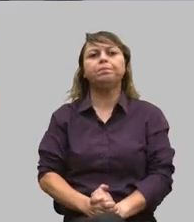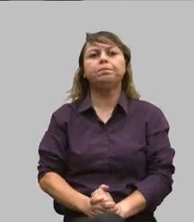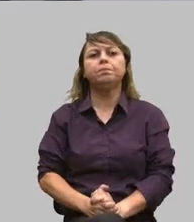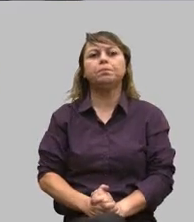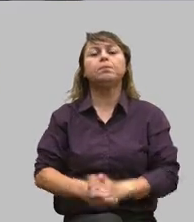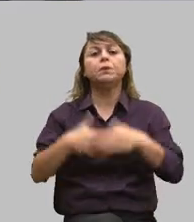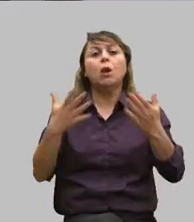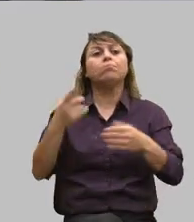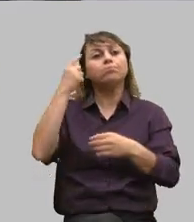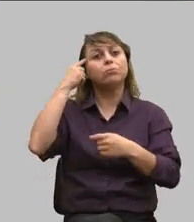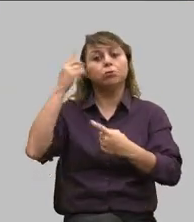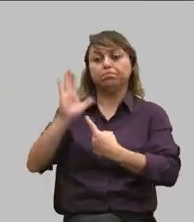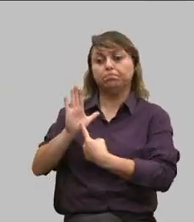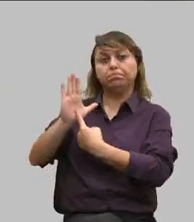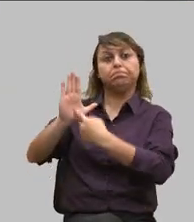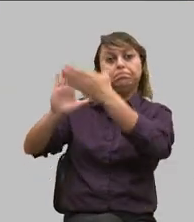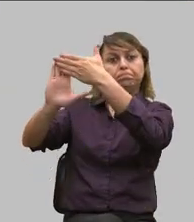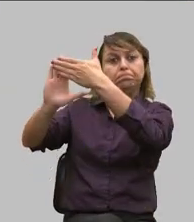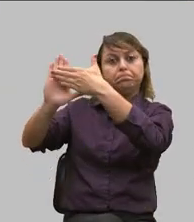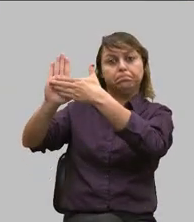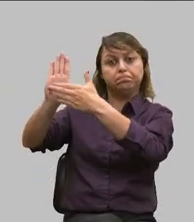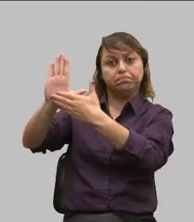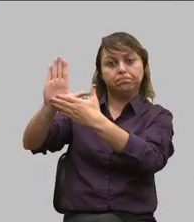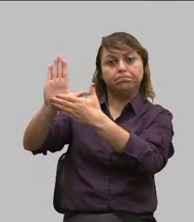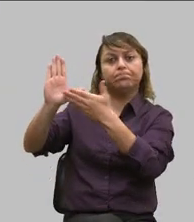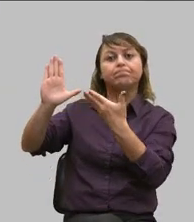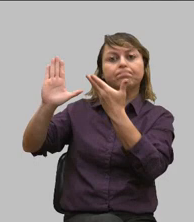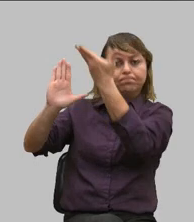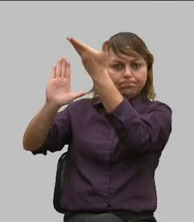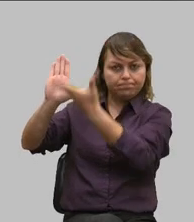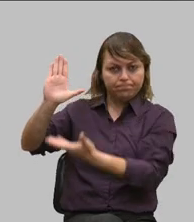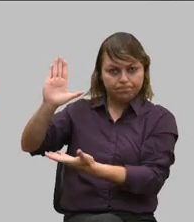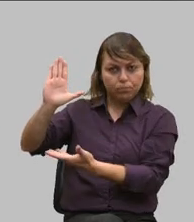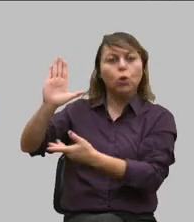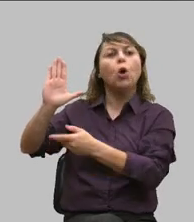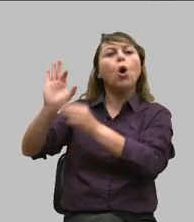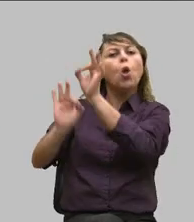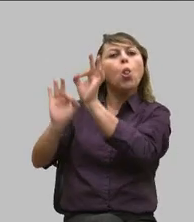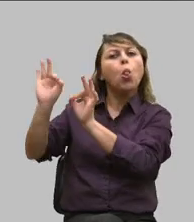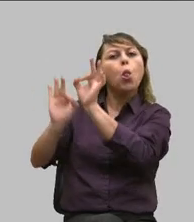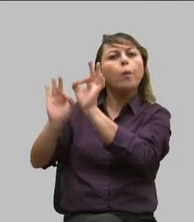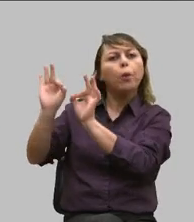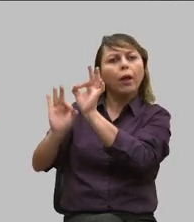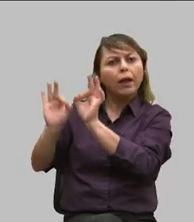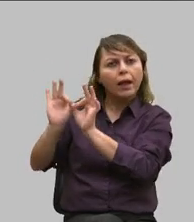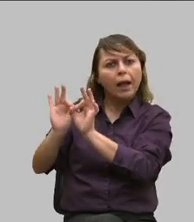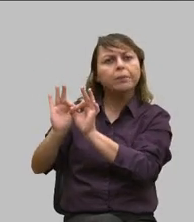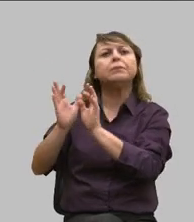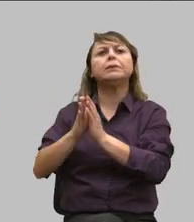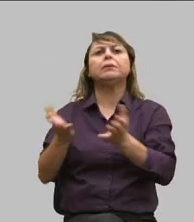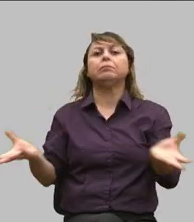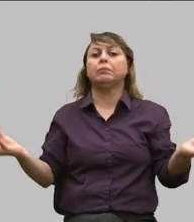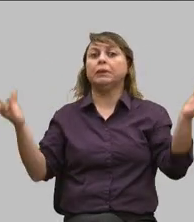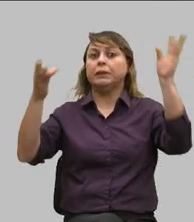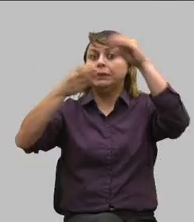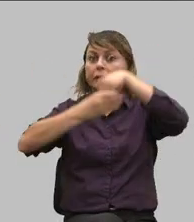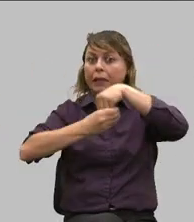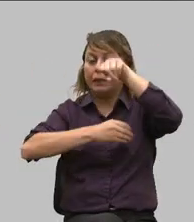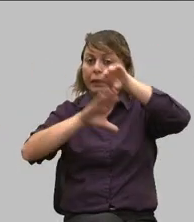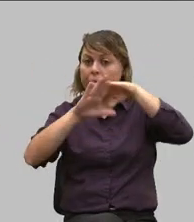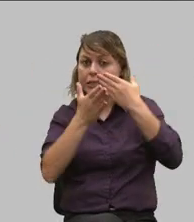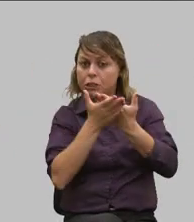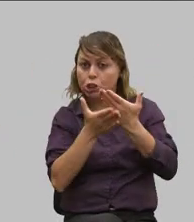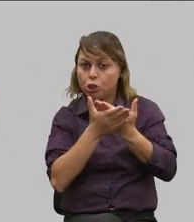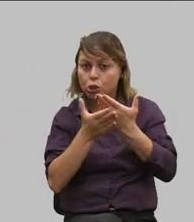que que a gente trouxe de proposta Em que consiste exatamente o nosso programa né então a gente tá falando de trazer para dentro das escolas A triagem